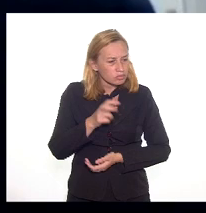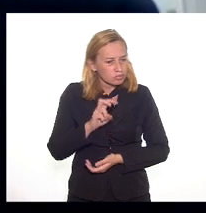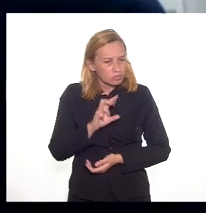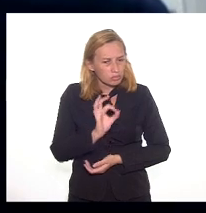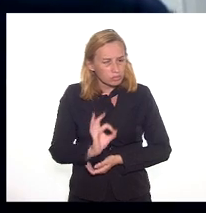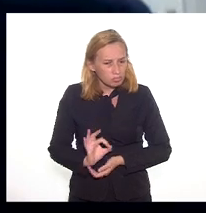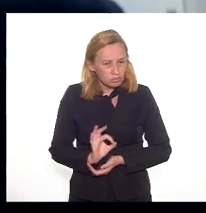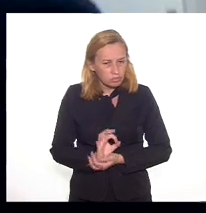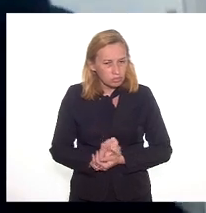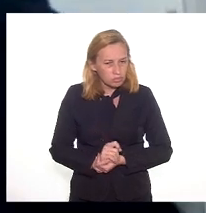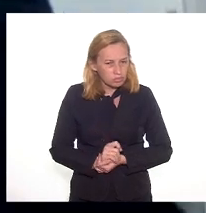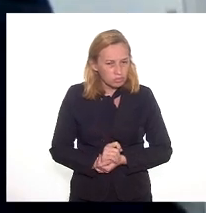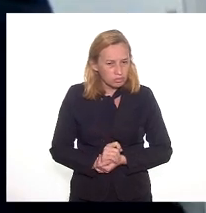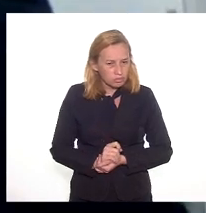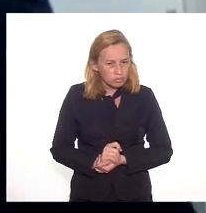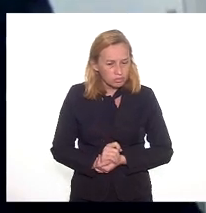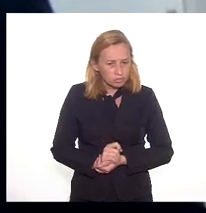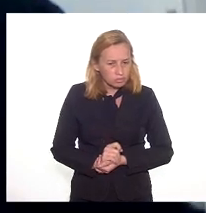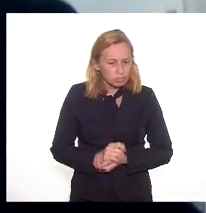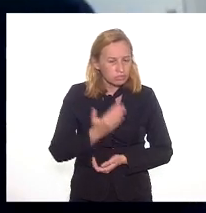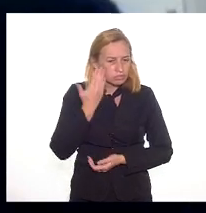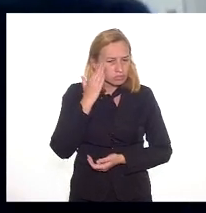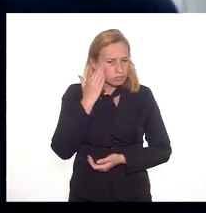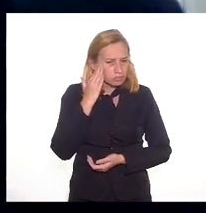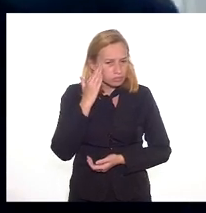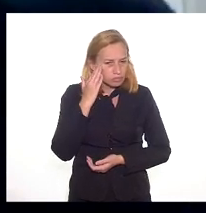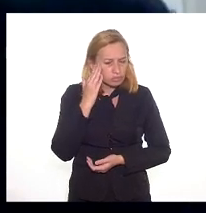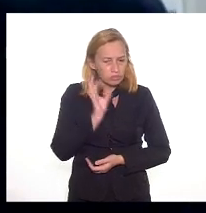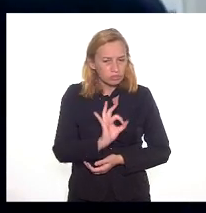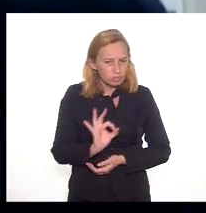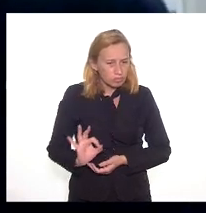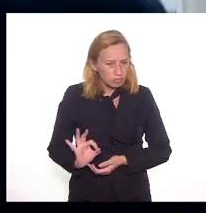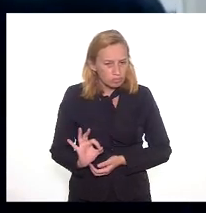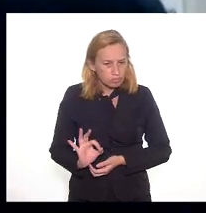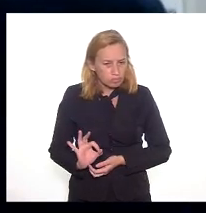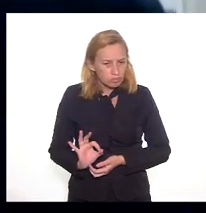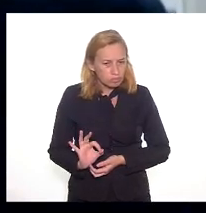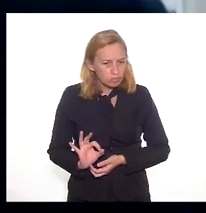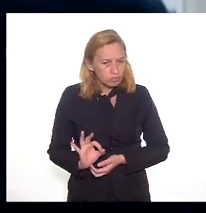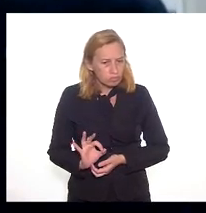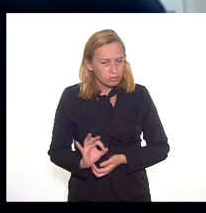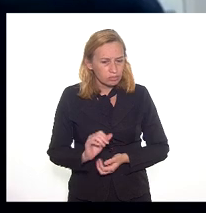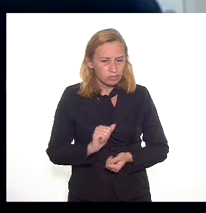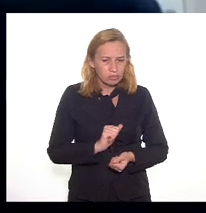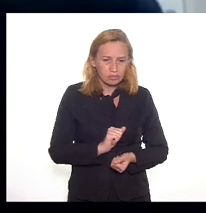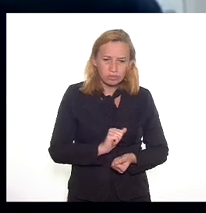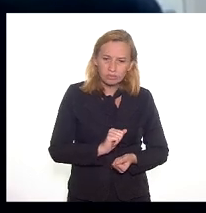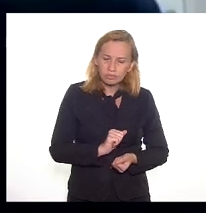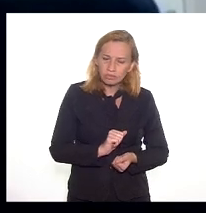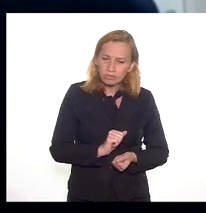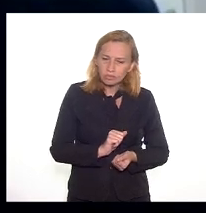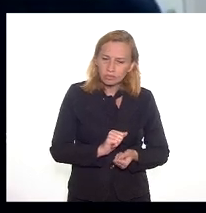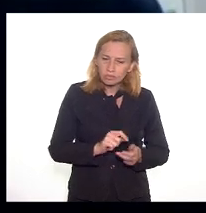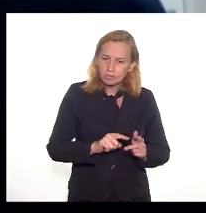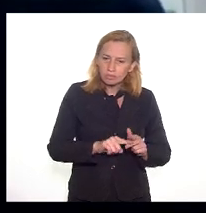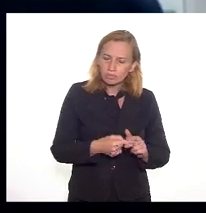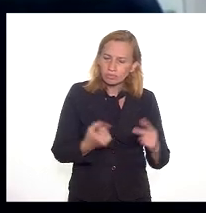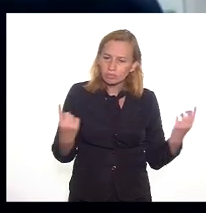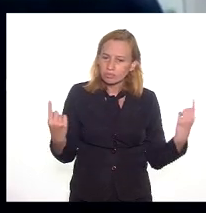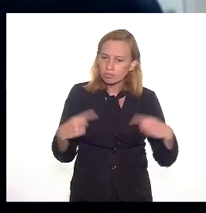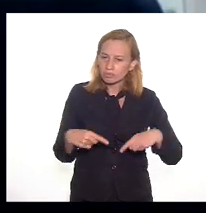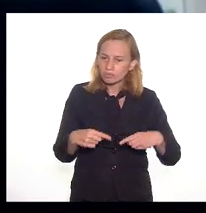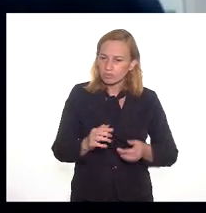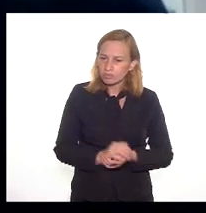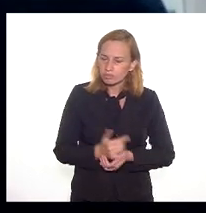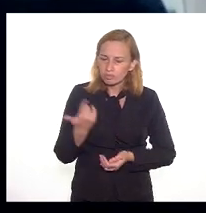UEPs. A gente entende que esse percentual ele está adequado, sendo, por vezes, até desafiador. Né? A